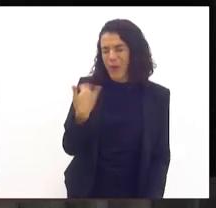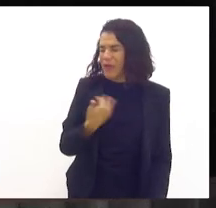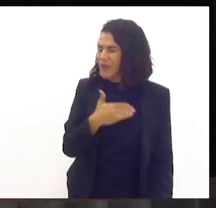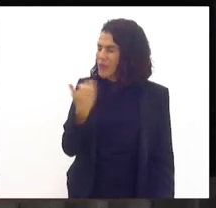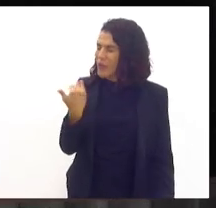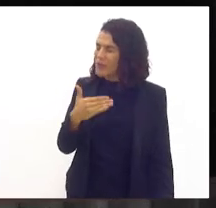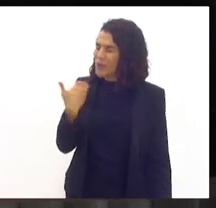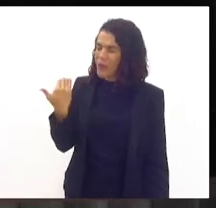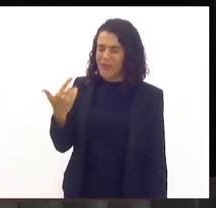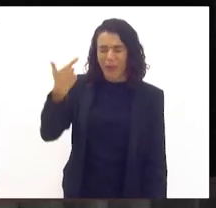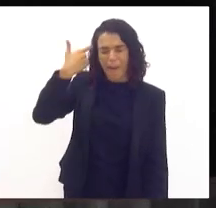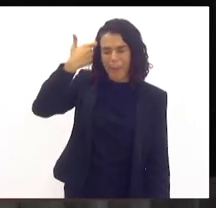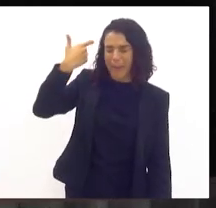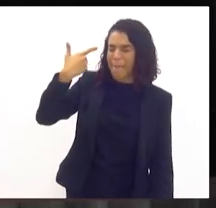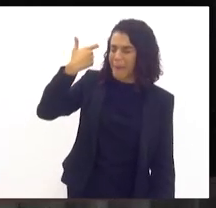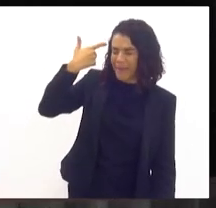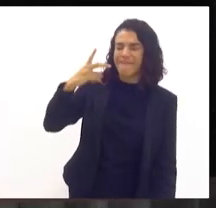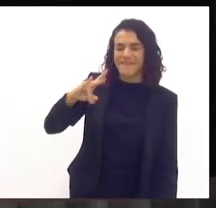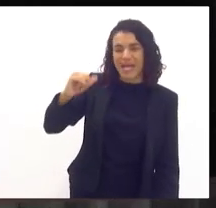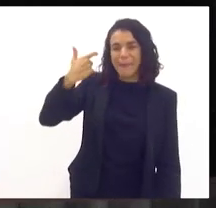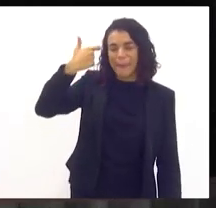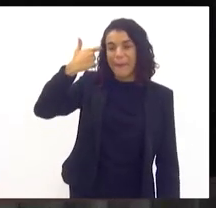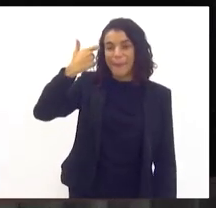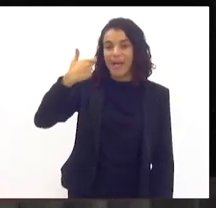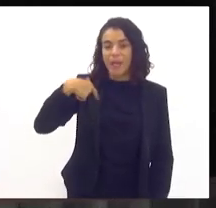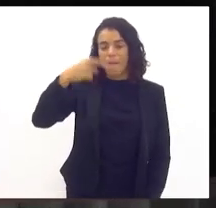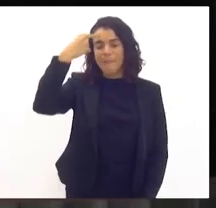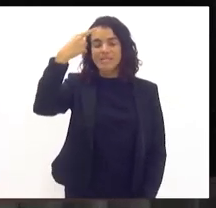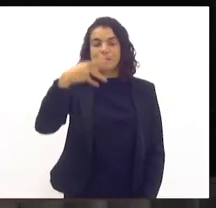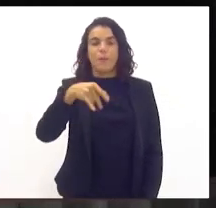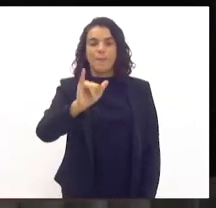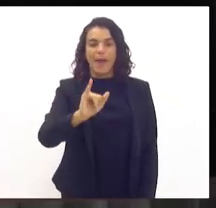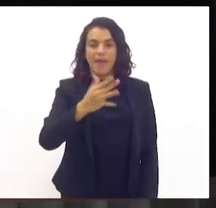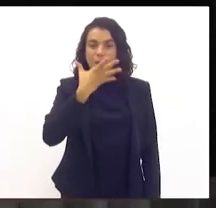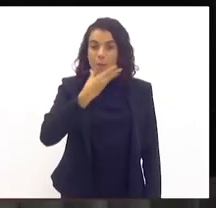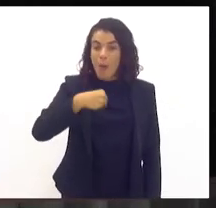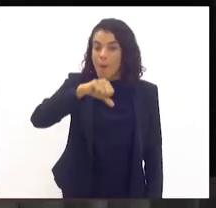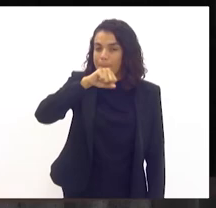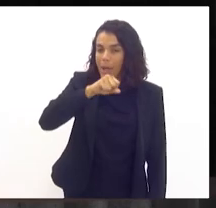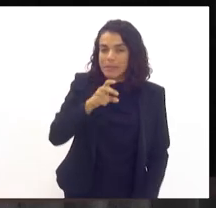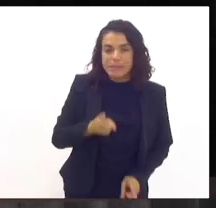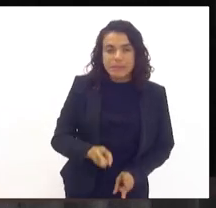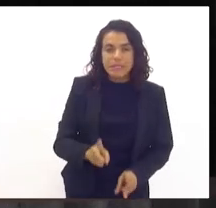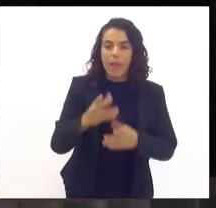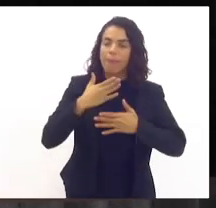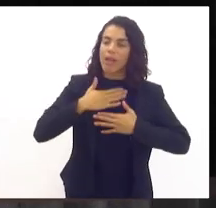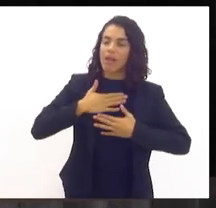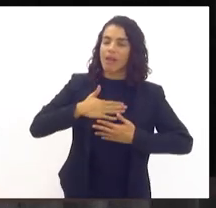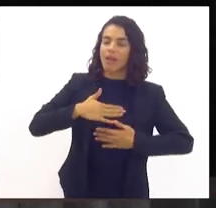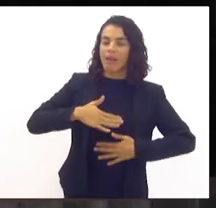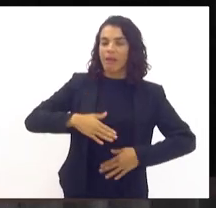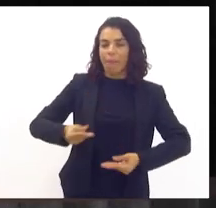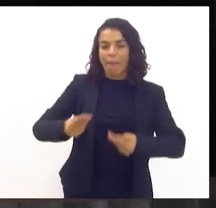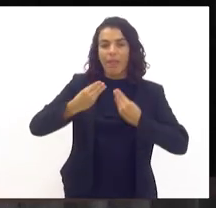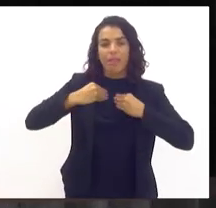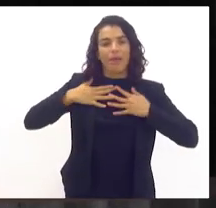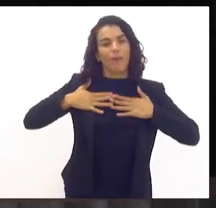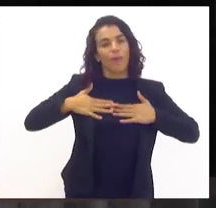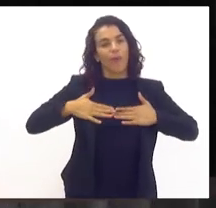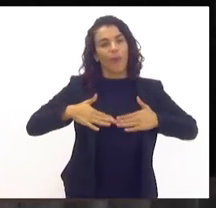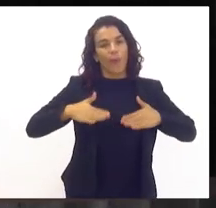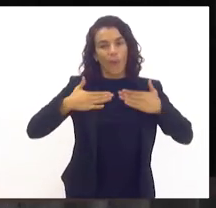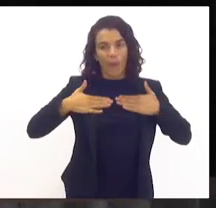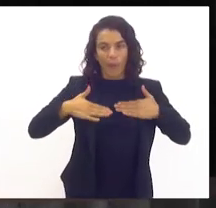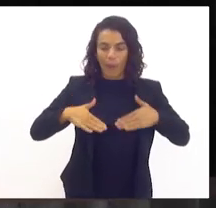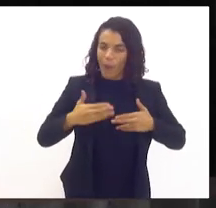aqui. Não tem jeito. Mas é que eu pensei no meu pai, que meu pai sempre me deu muita calma, muita tranquilidade, eu tive oportunidade